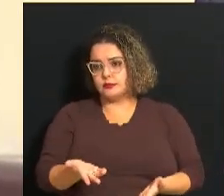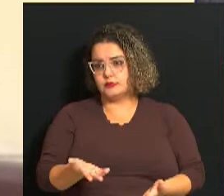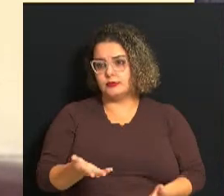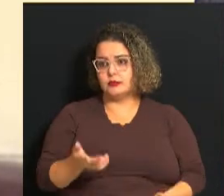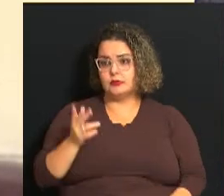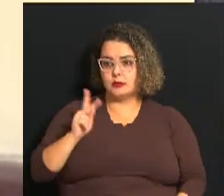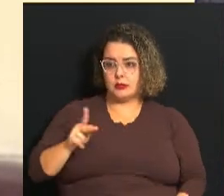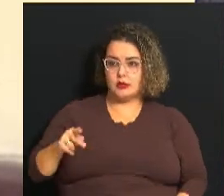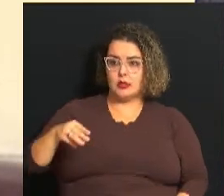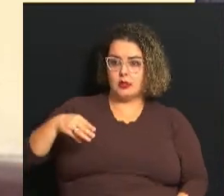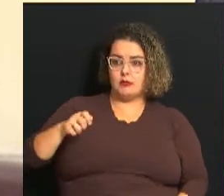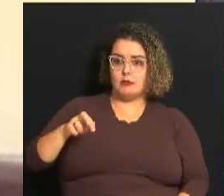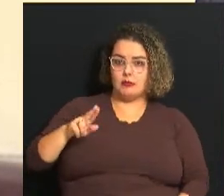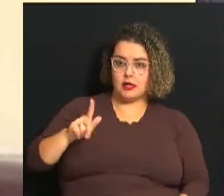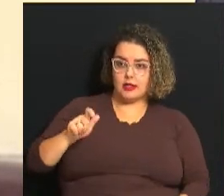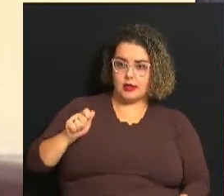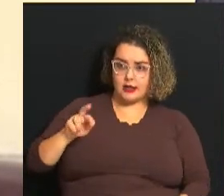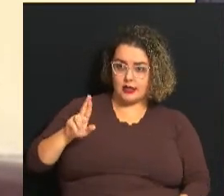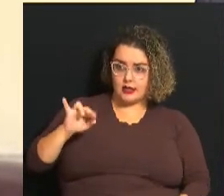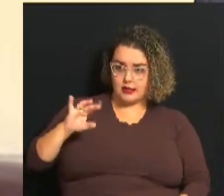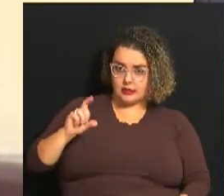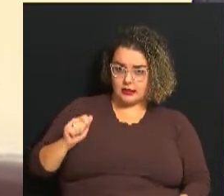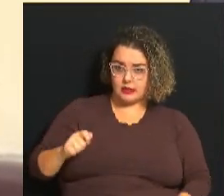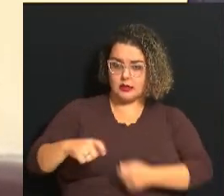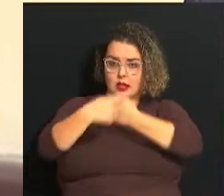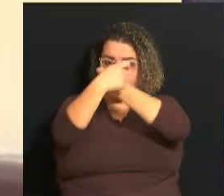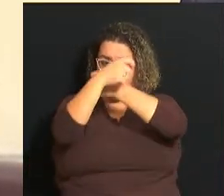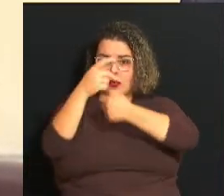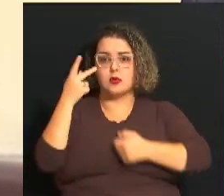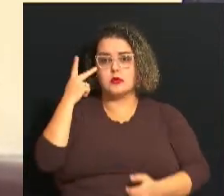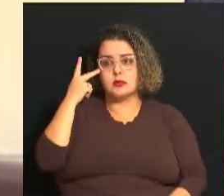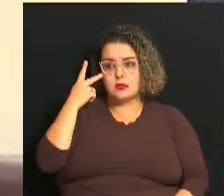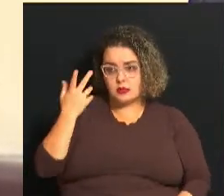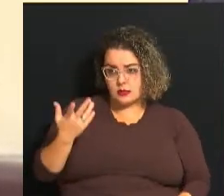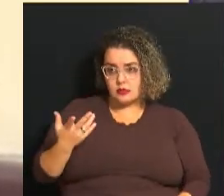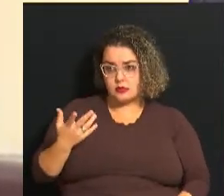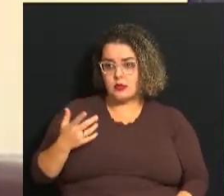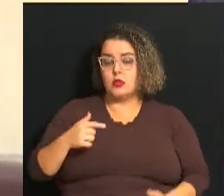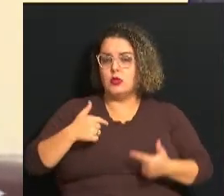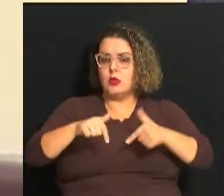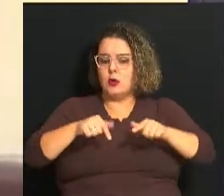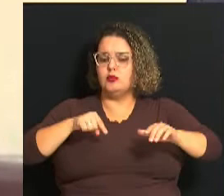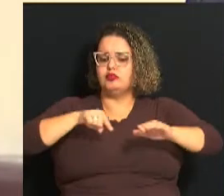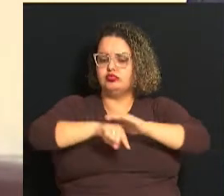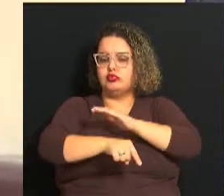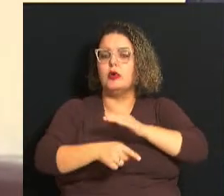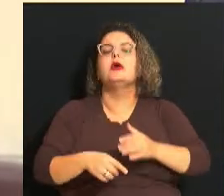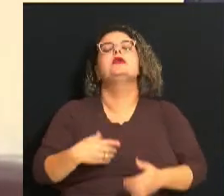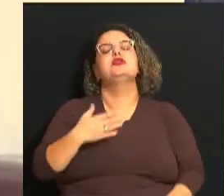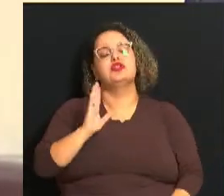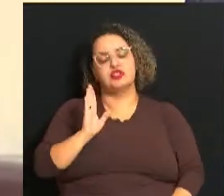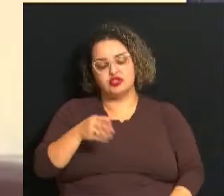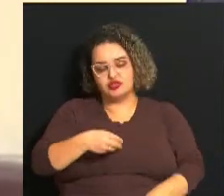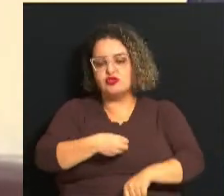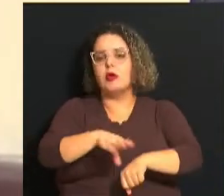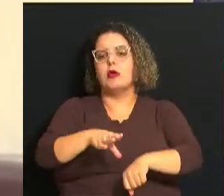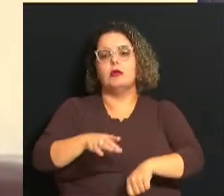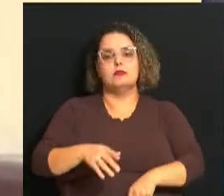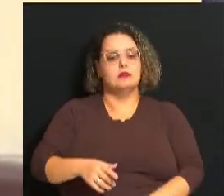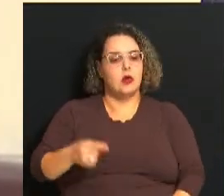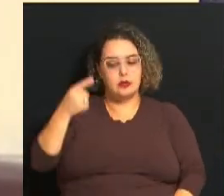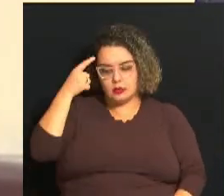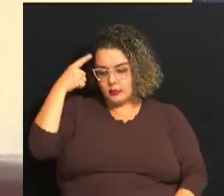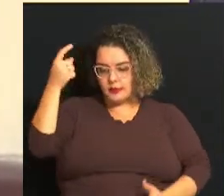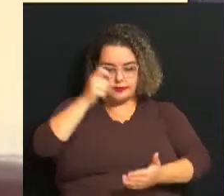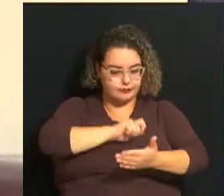professora Margarida Barreto da PUC de São Paulo e ela tem um trabalho muito denso e já recomendo que é uma das grandes pensadores às vezes